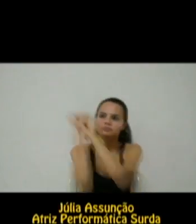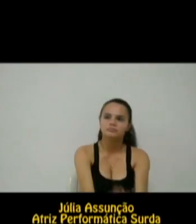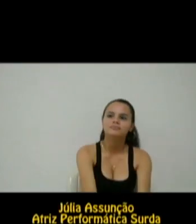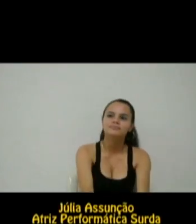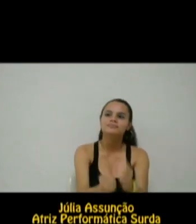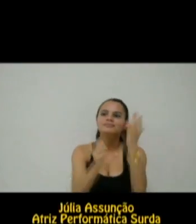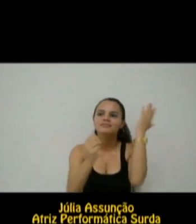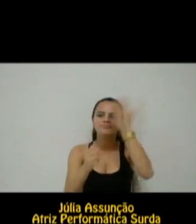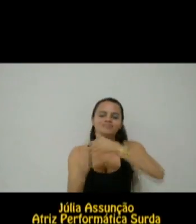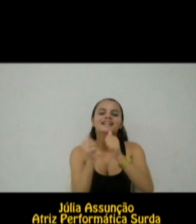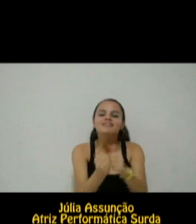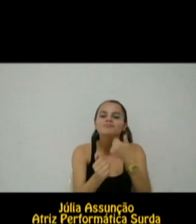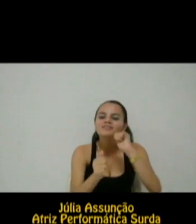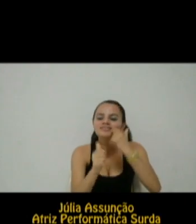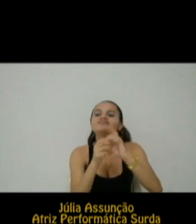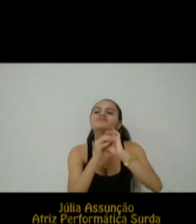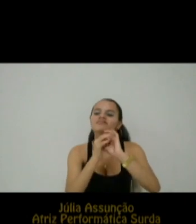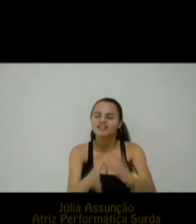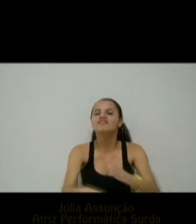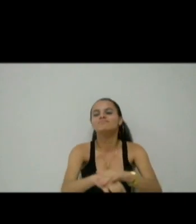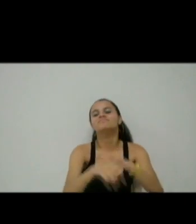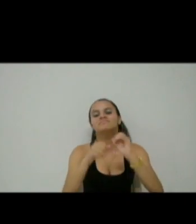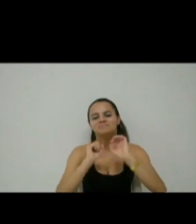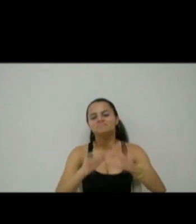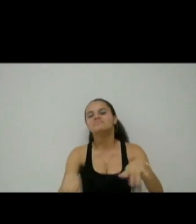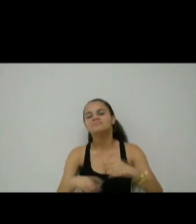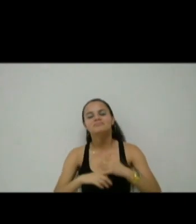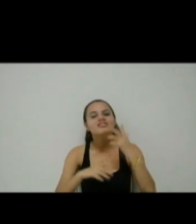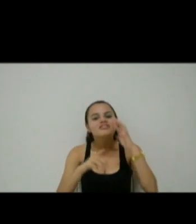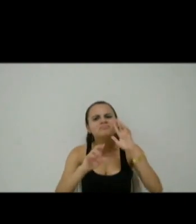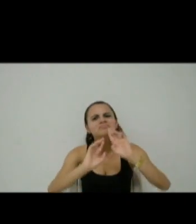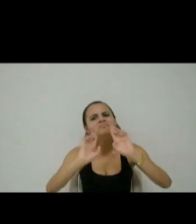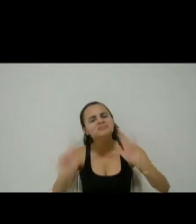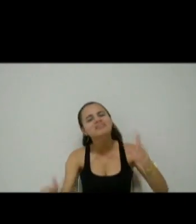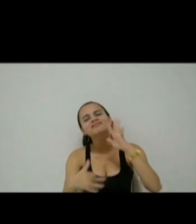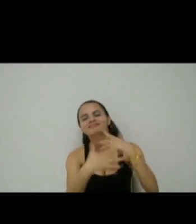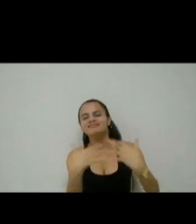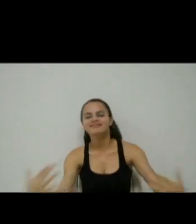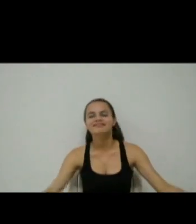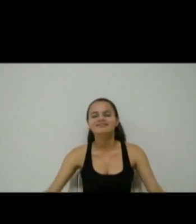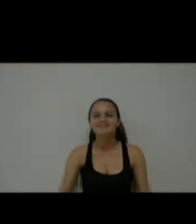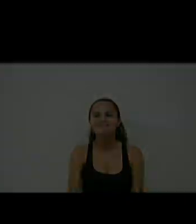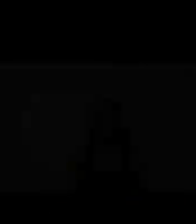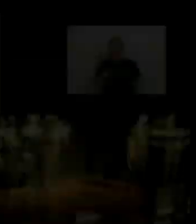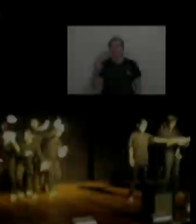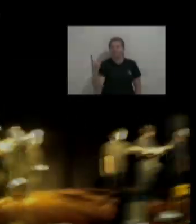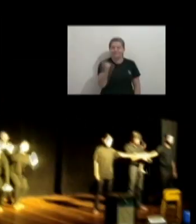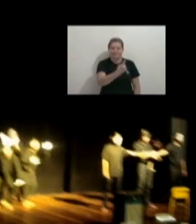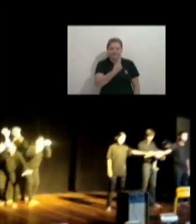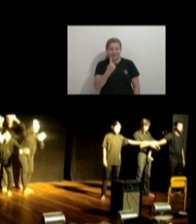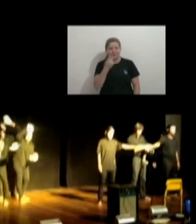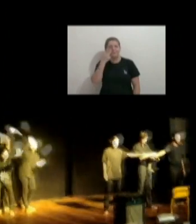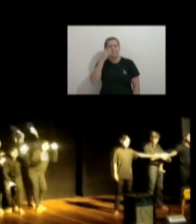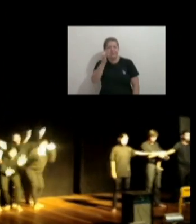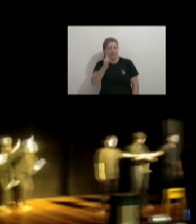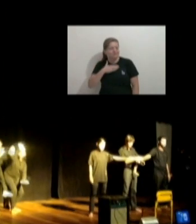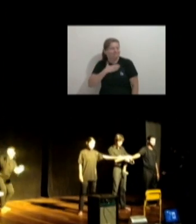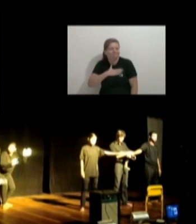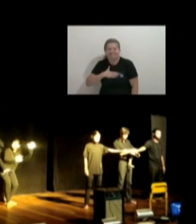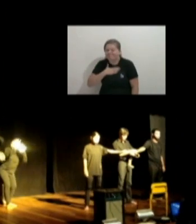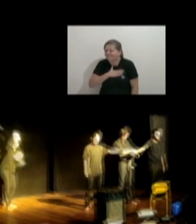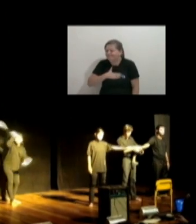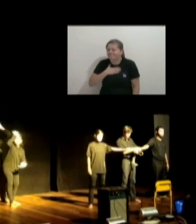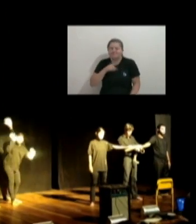aqui, me deixam aqui sempre, olham, acham legal, me dão apoio. Para todos os pais, uma grande